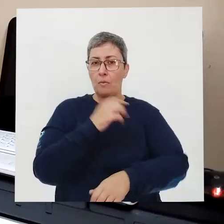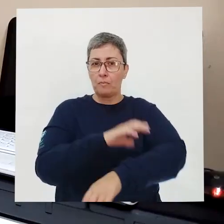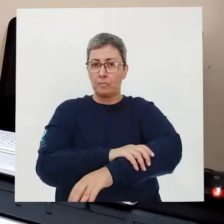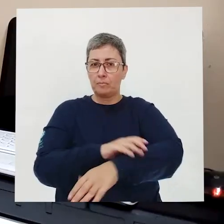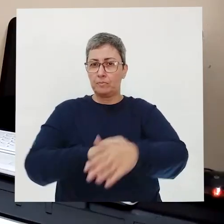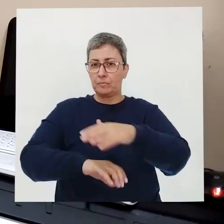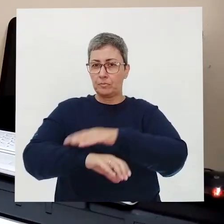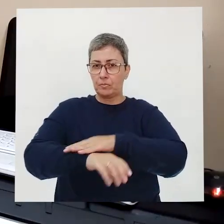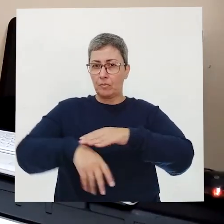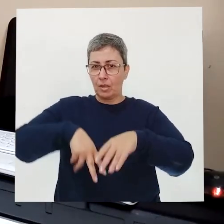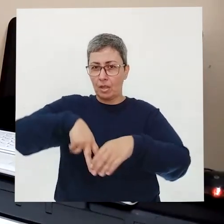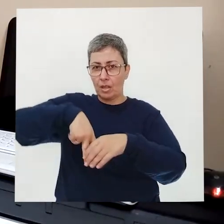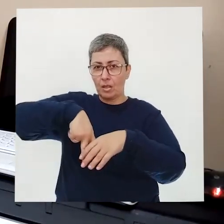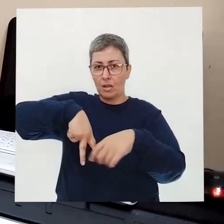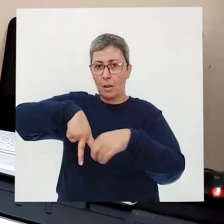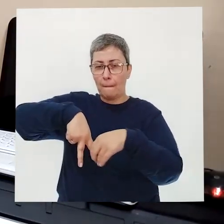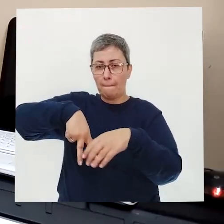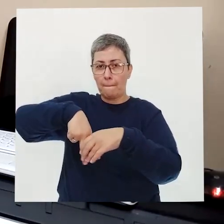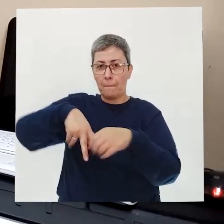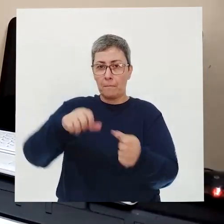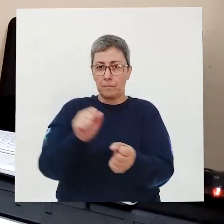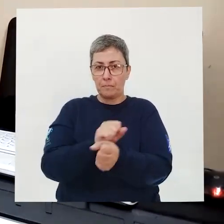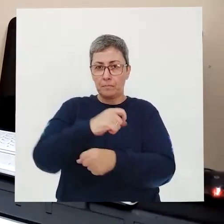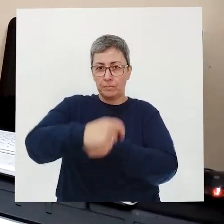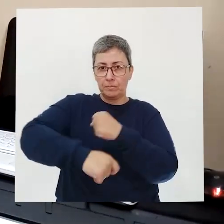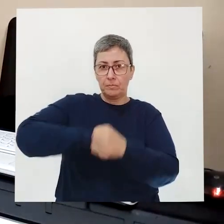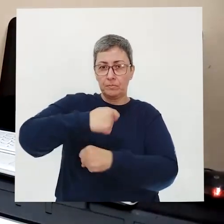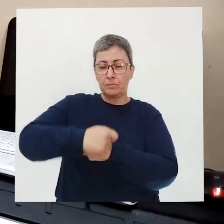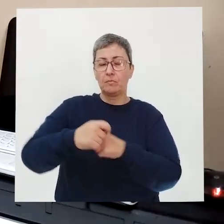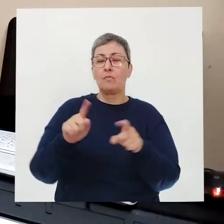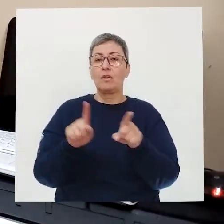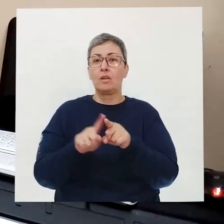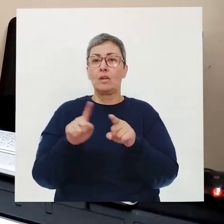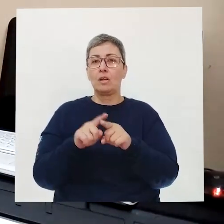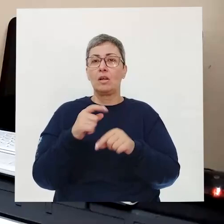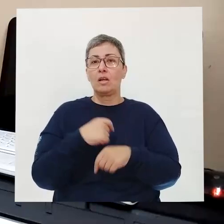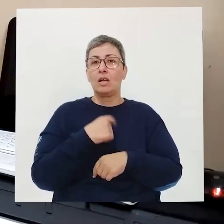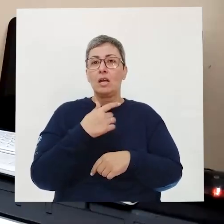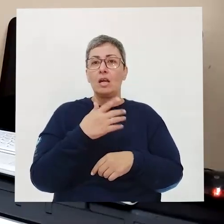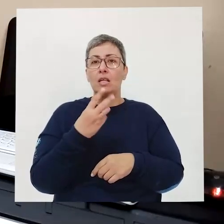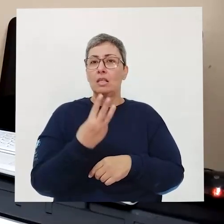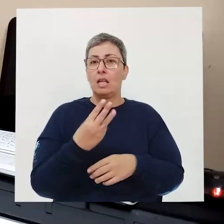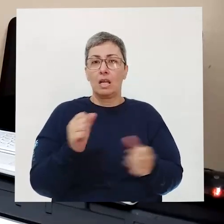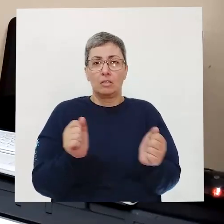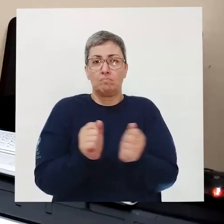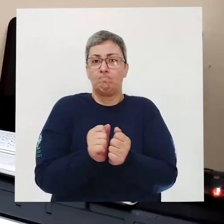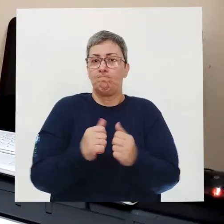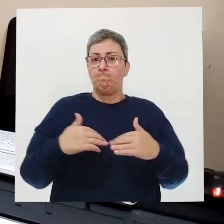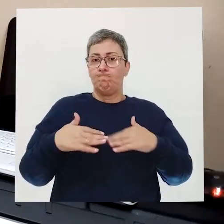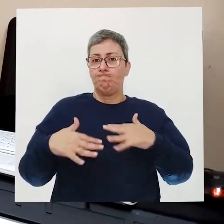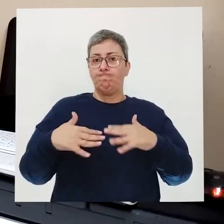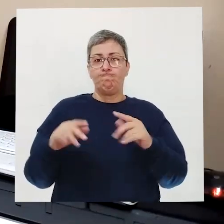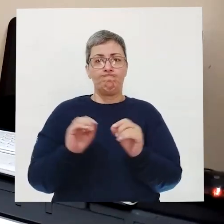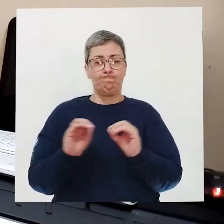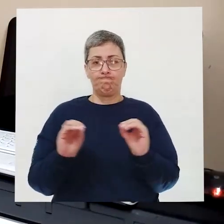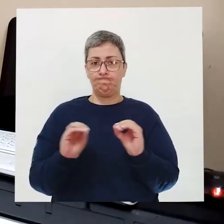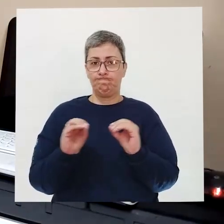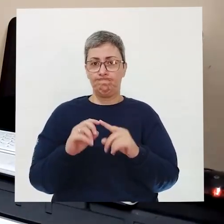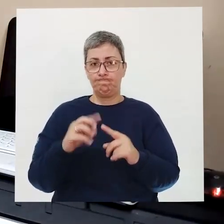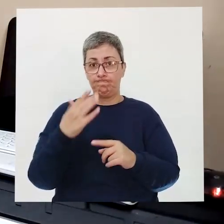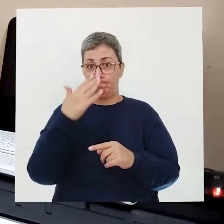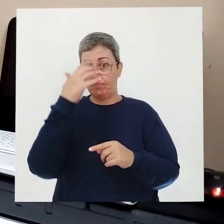e pernas desses prisioneiros estavam amarrados e eles não conseguiam se movimentar.